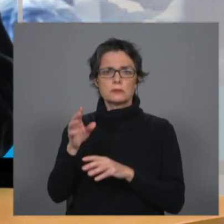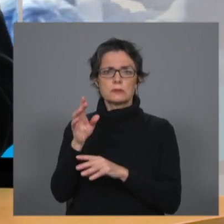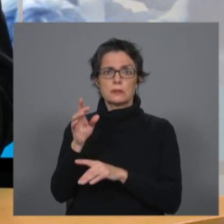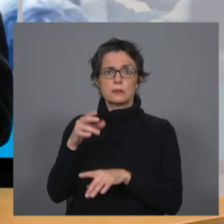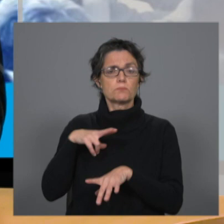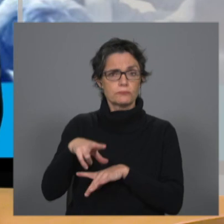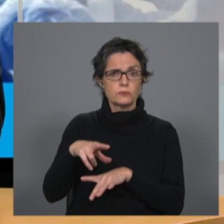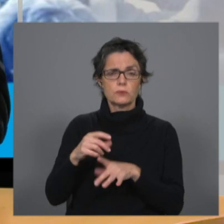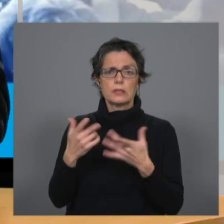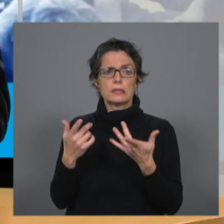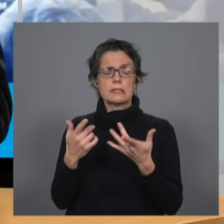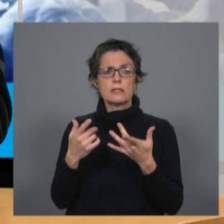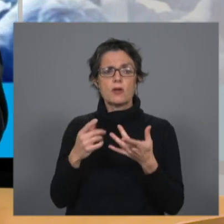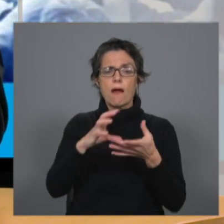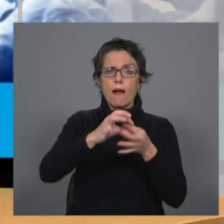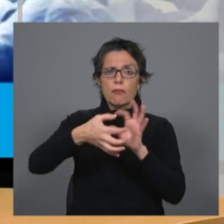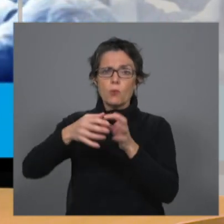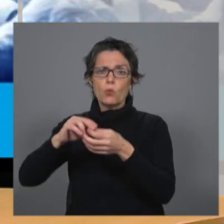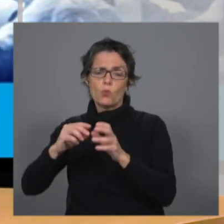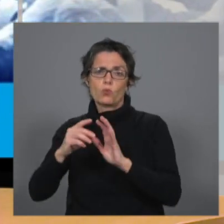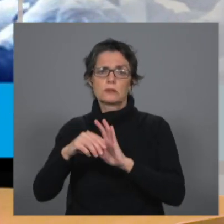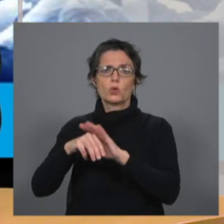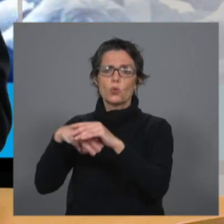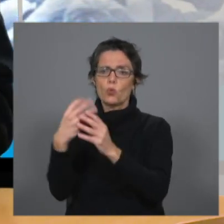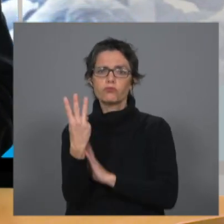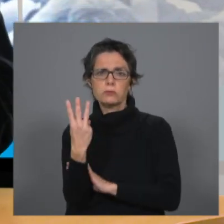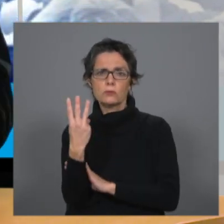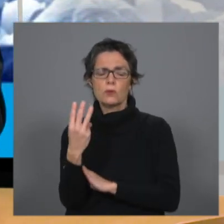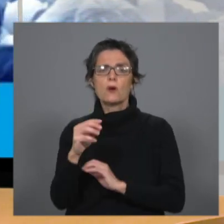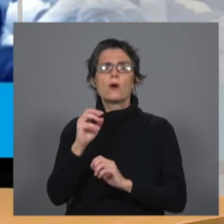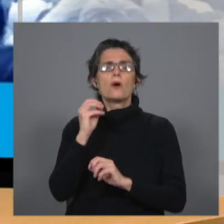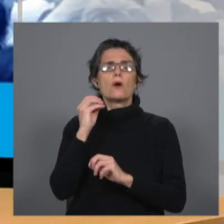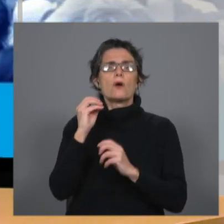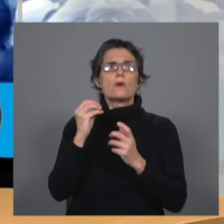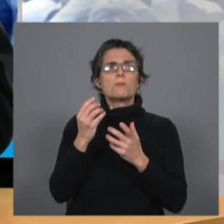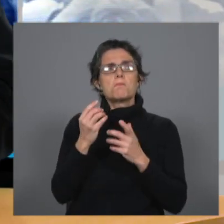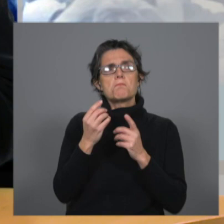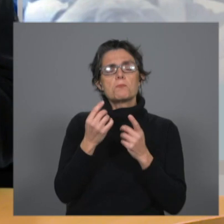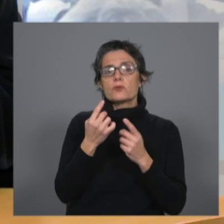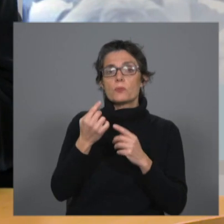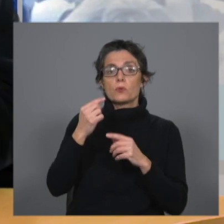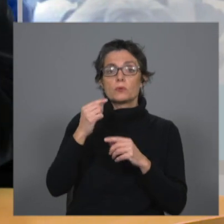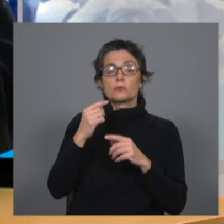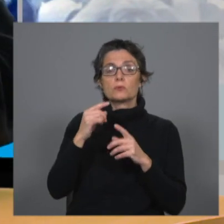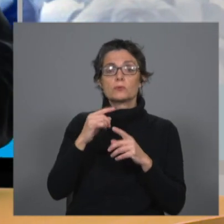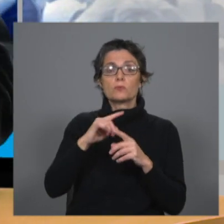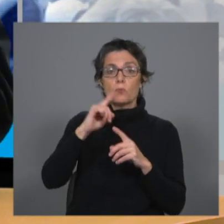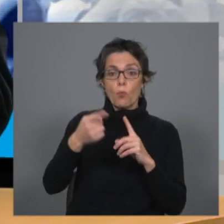presidências. No fundo, há cerca de 1 ano e meio de prioridades em cada ano e meio,